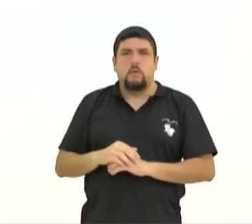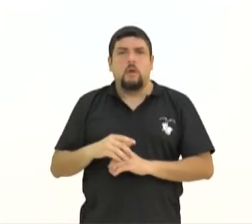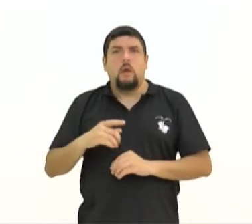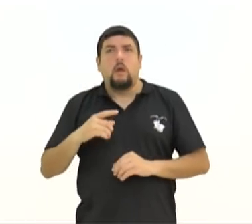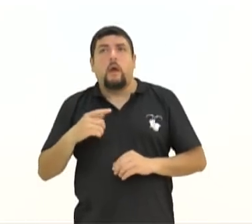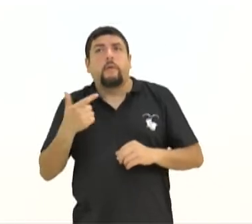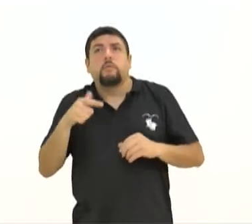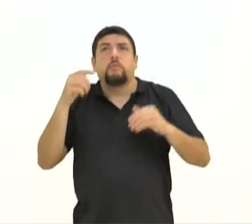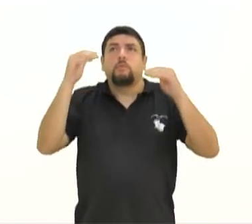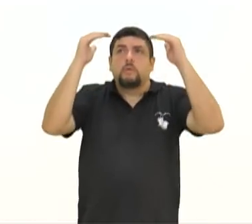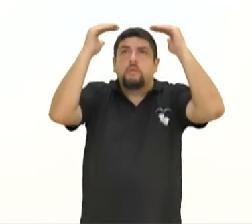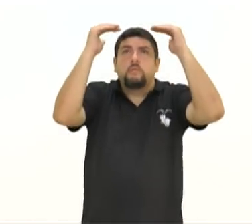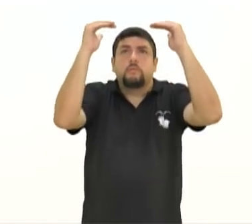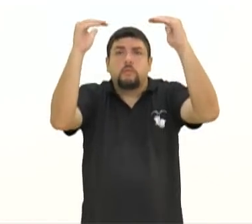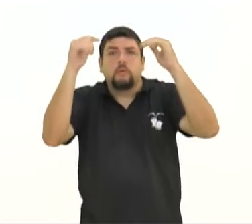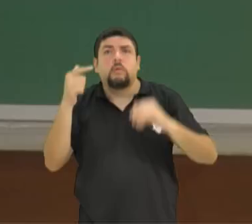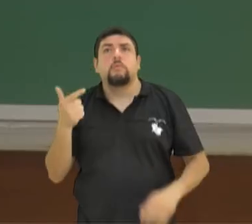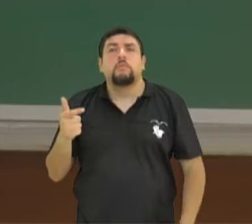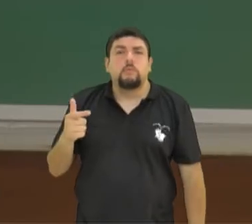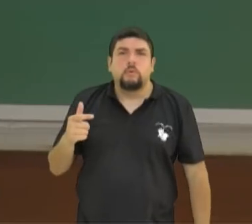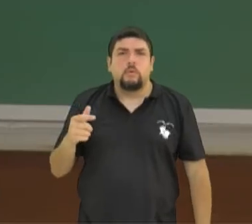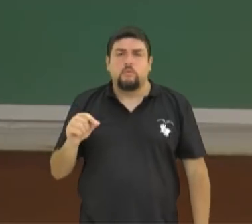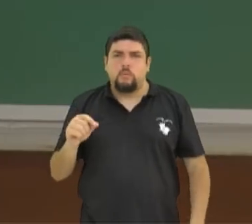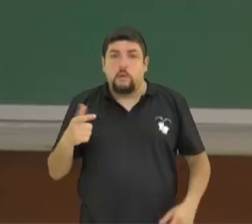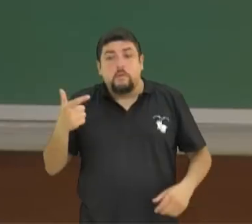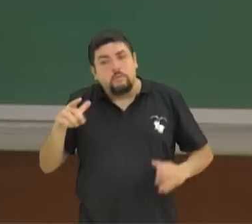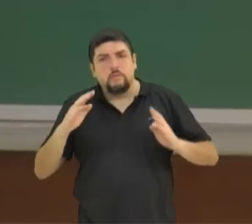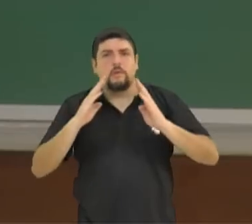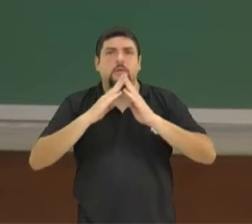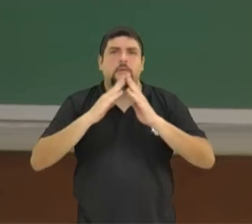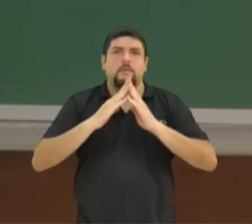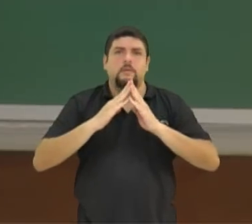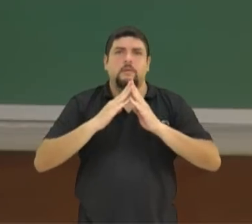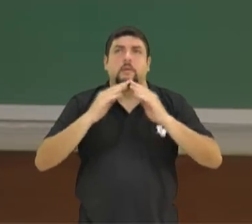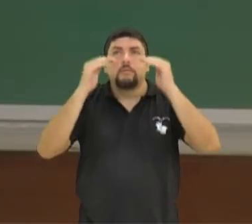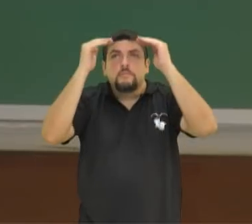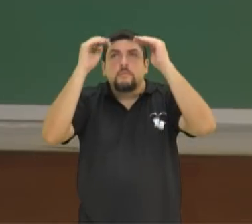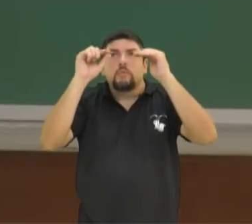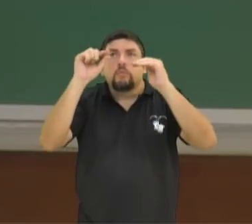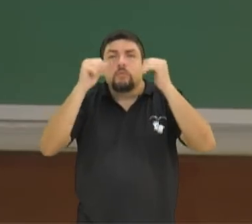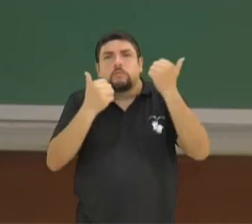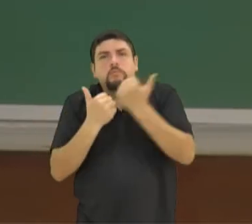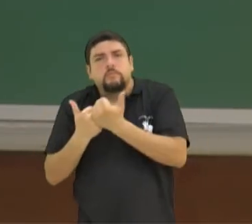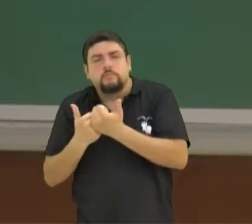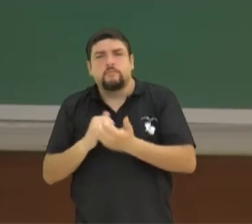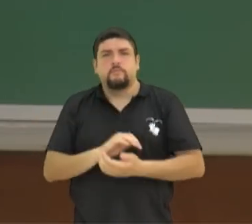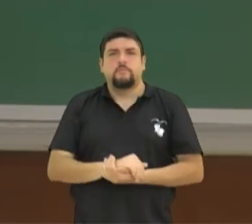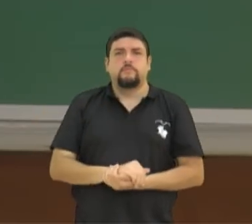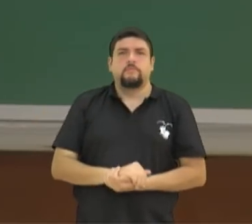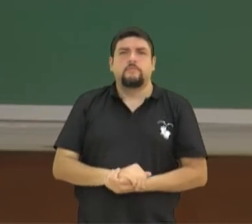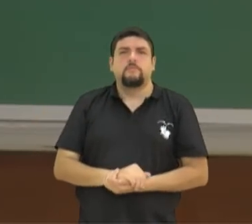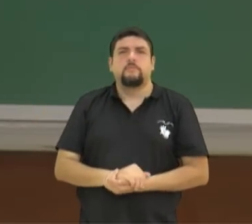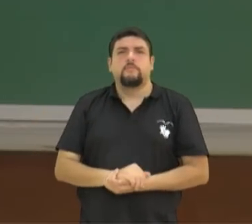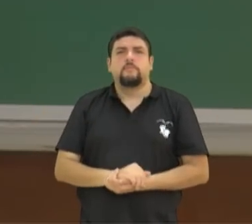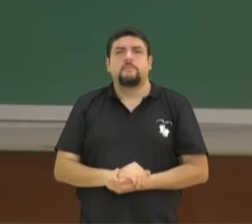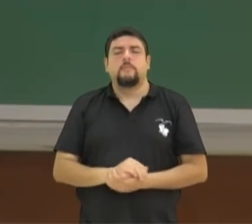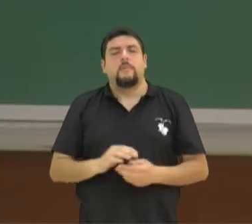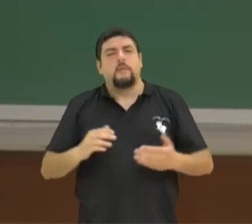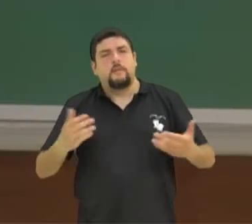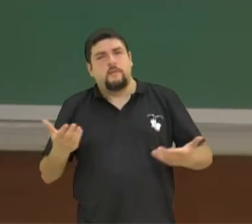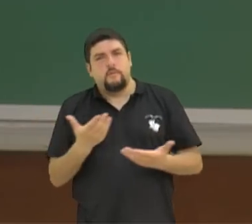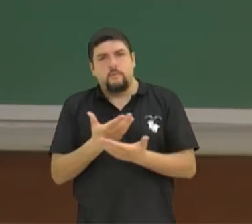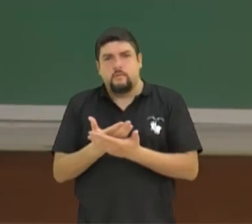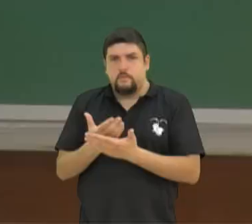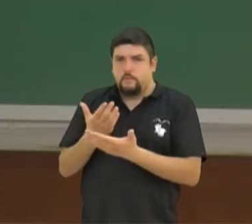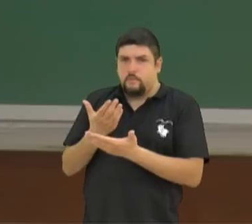todo, substituindo a casa, né, um local de moradia de residência. Por isso, metonímia. Muito bem. Né? Então, a nossa aula de